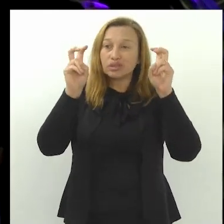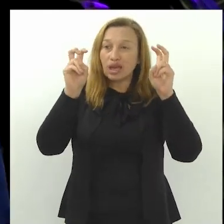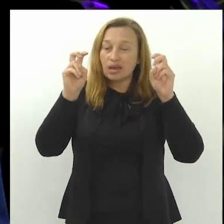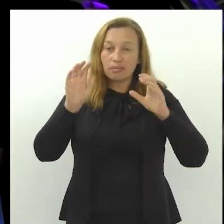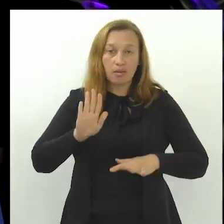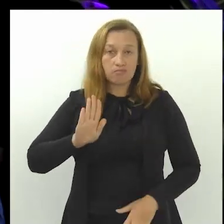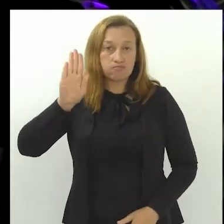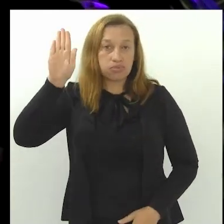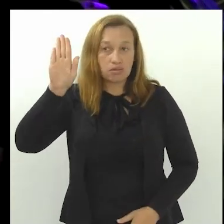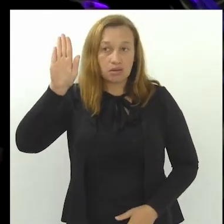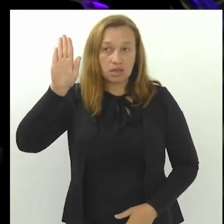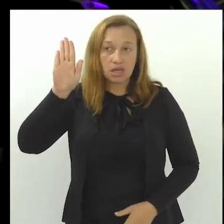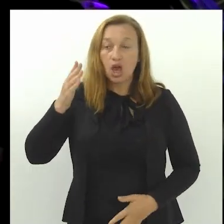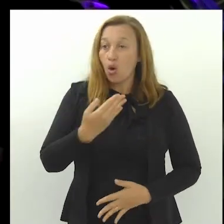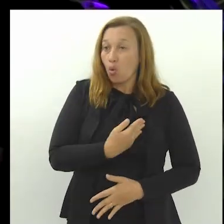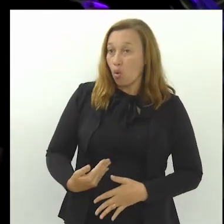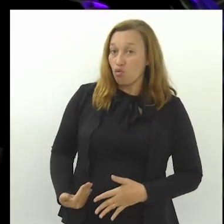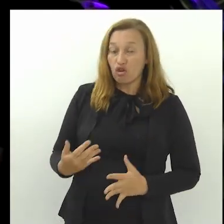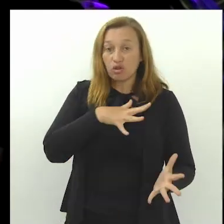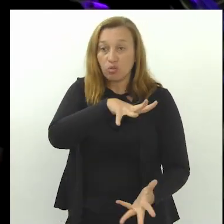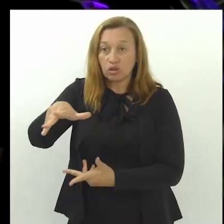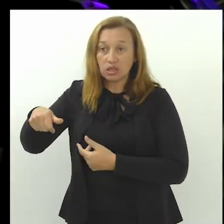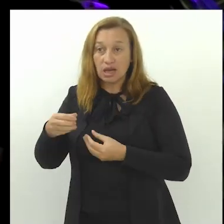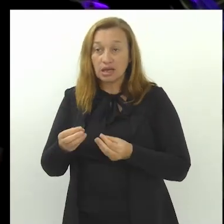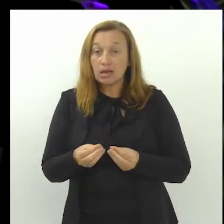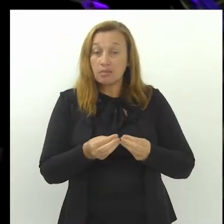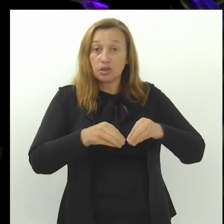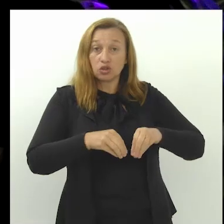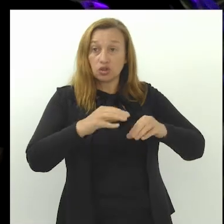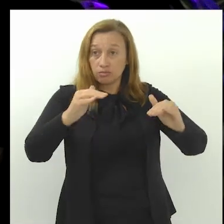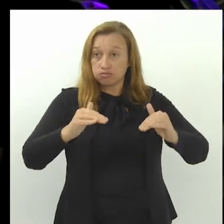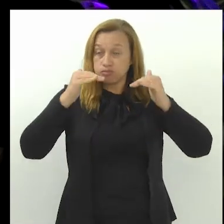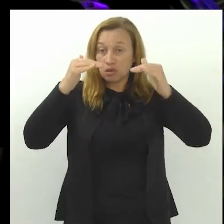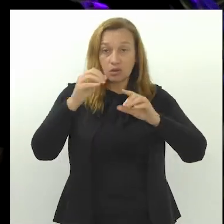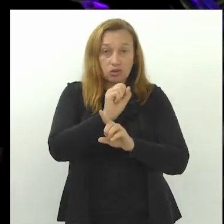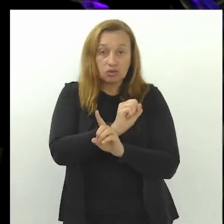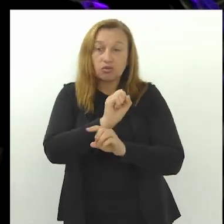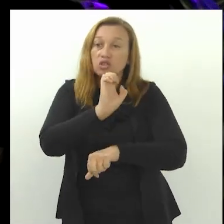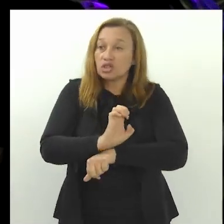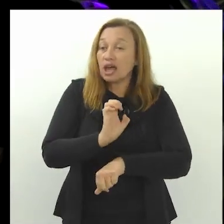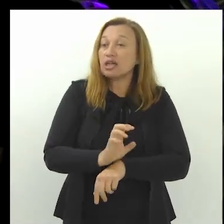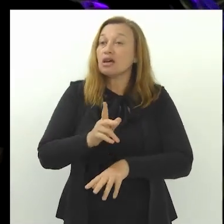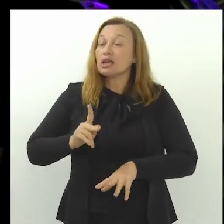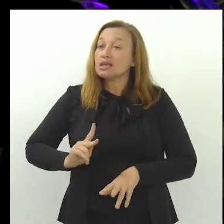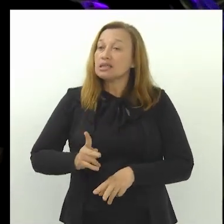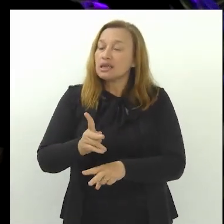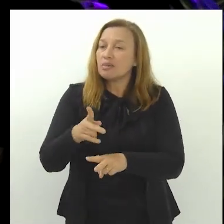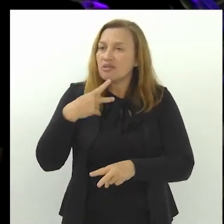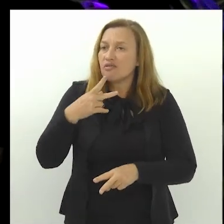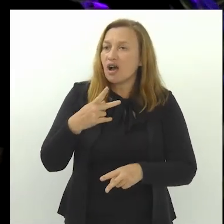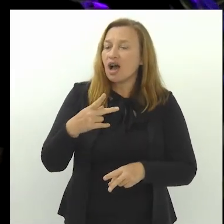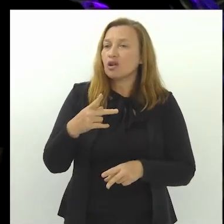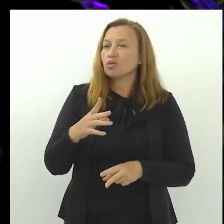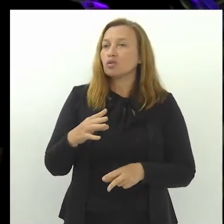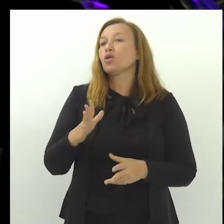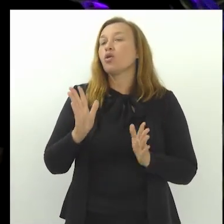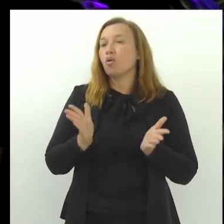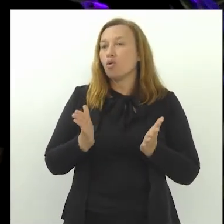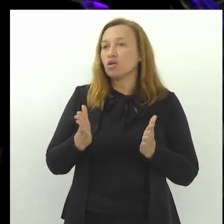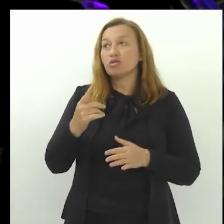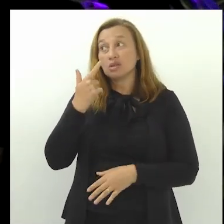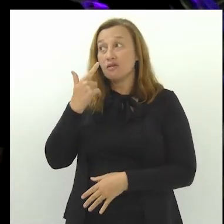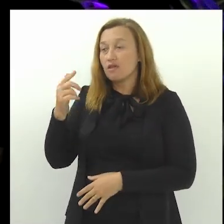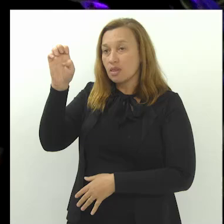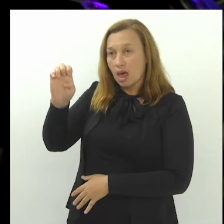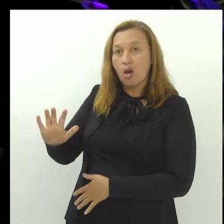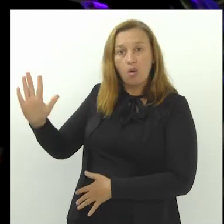haveria um fenômeno do globalismo, de um governo mundial que afetaria a soberania dos estados. E eu sempre digo hoje, toda e qualquer eleição